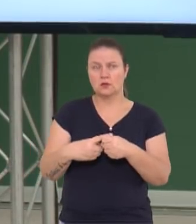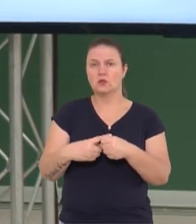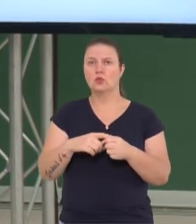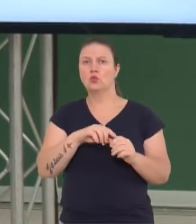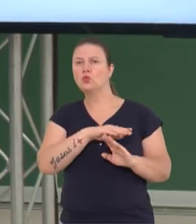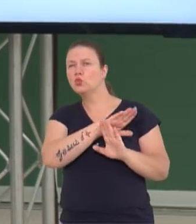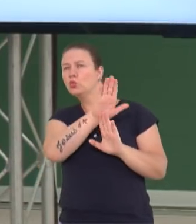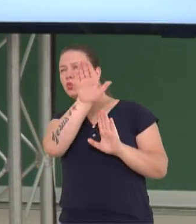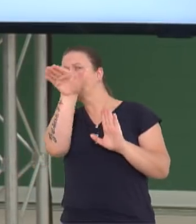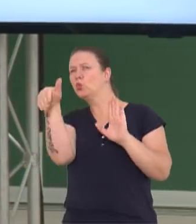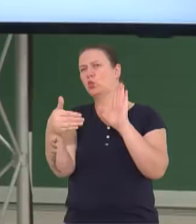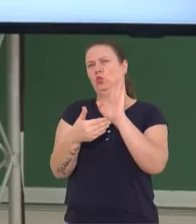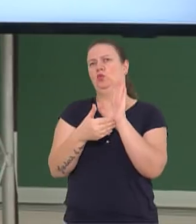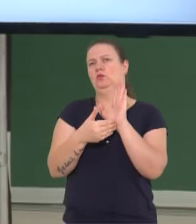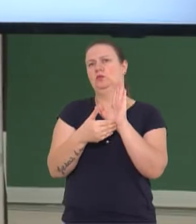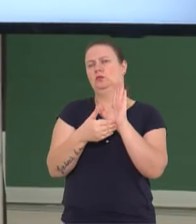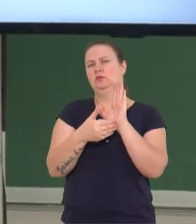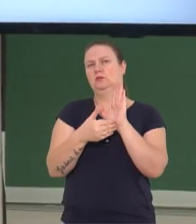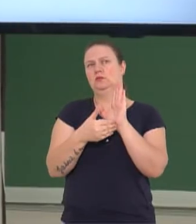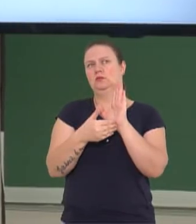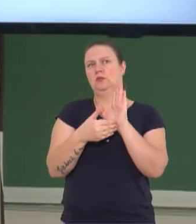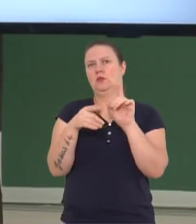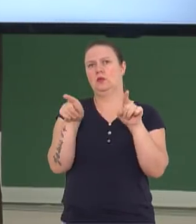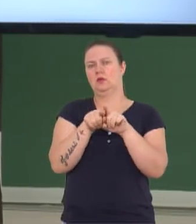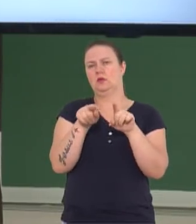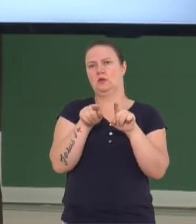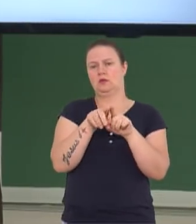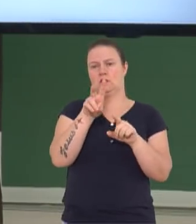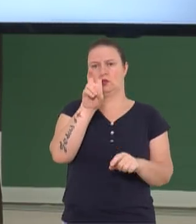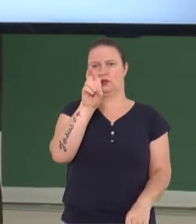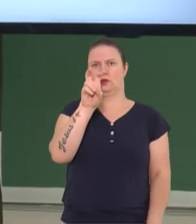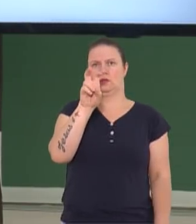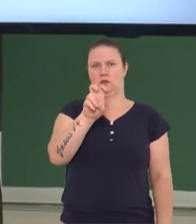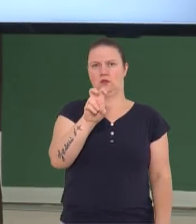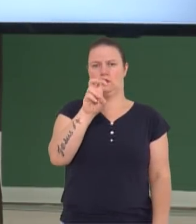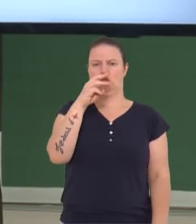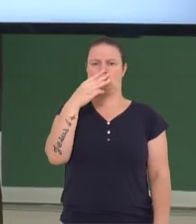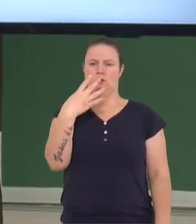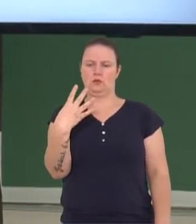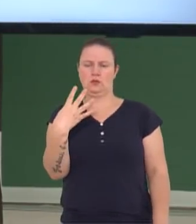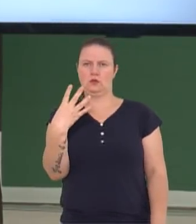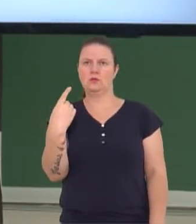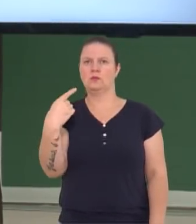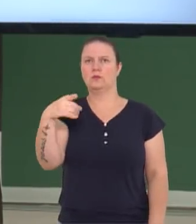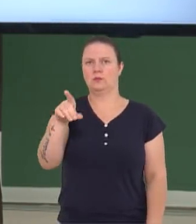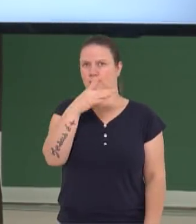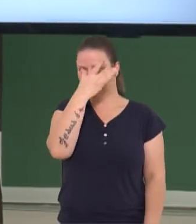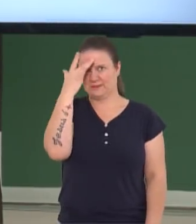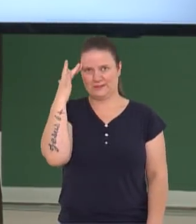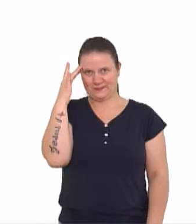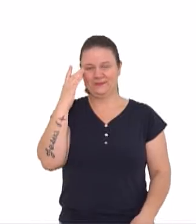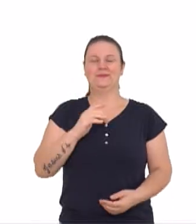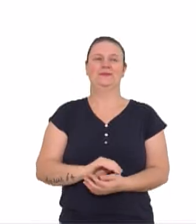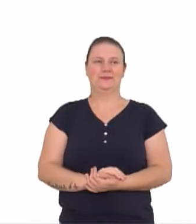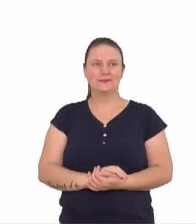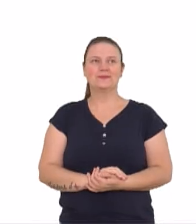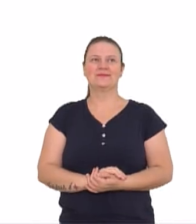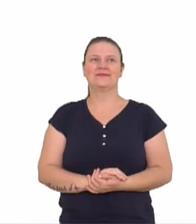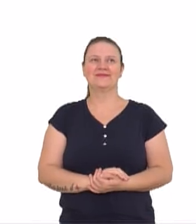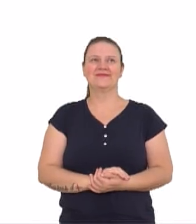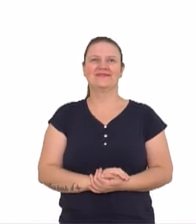o inteiro dessa cidade, vale 54 mil habitantes. Resposta letra